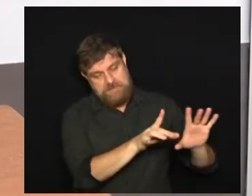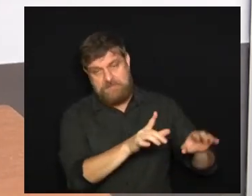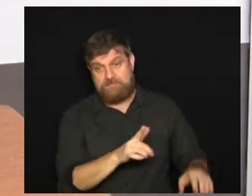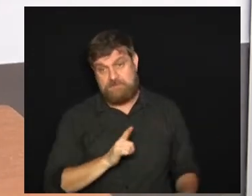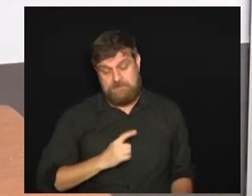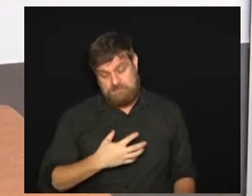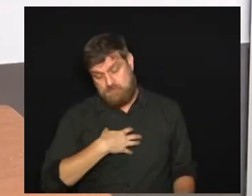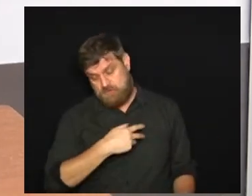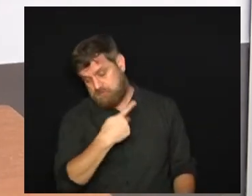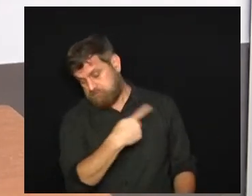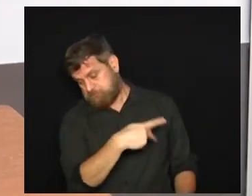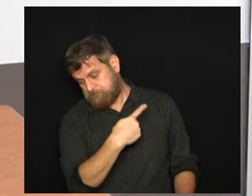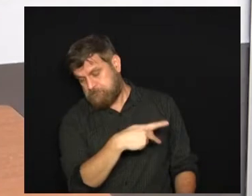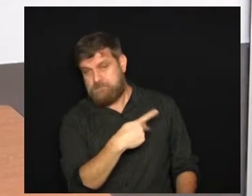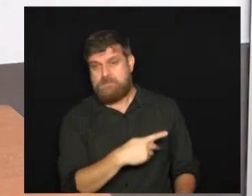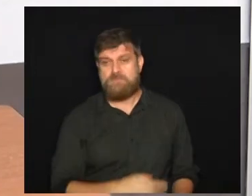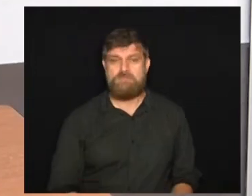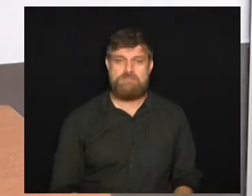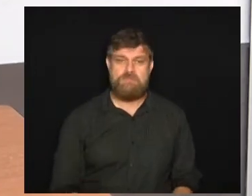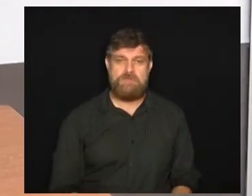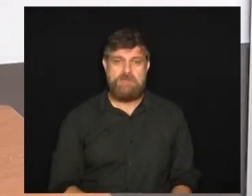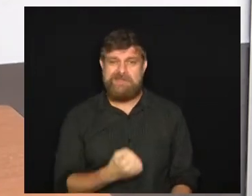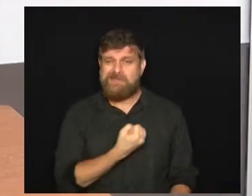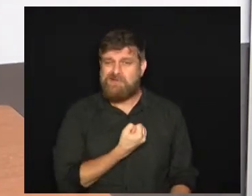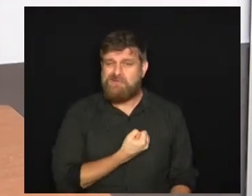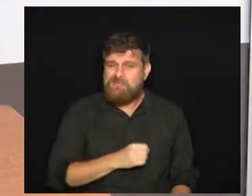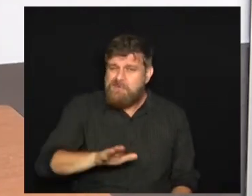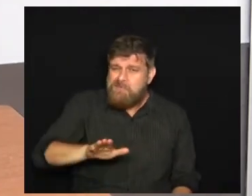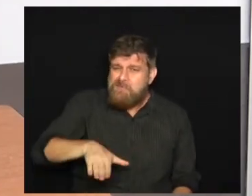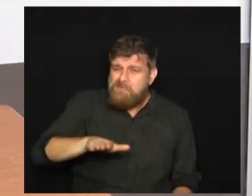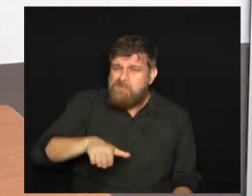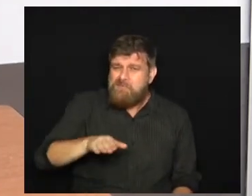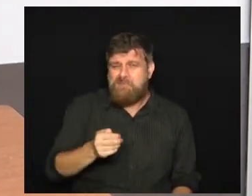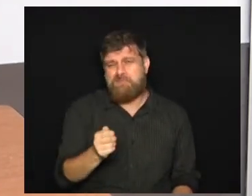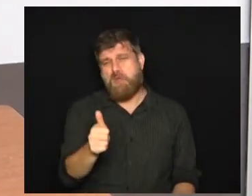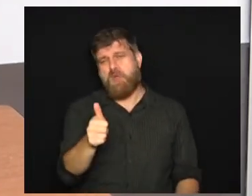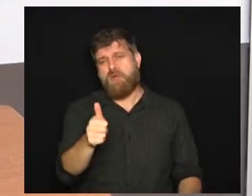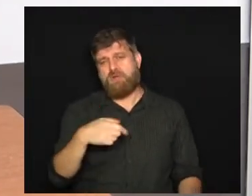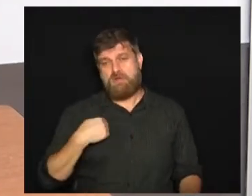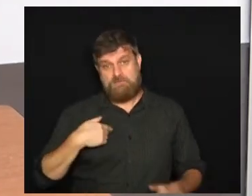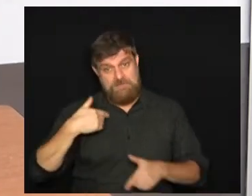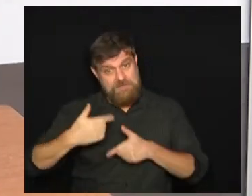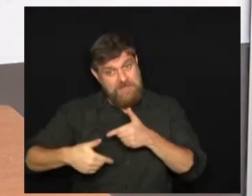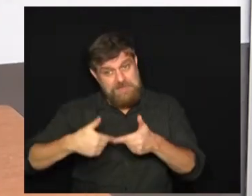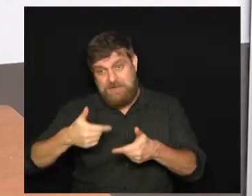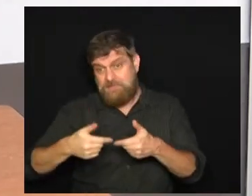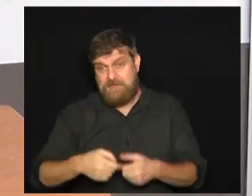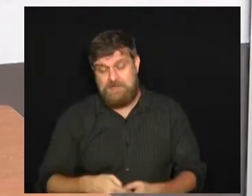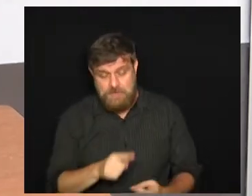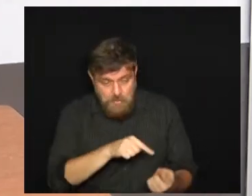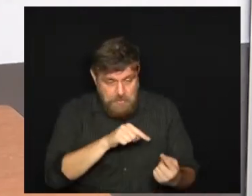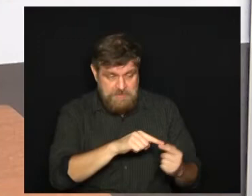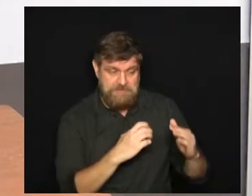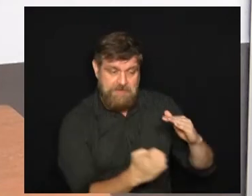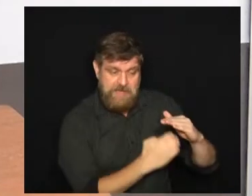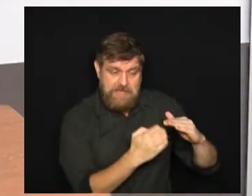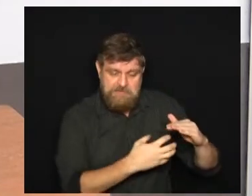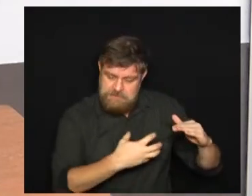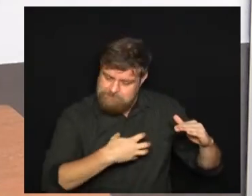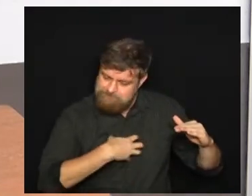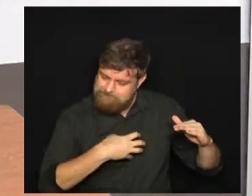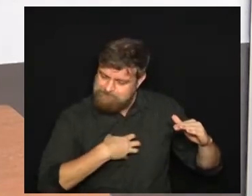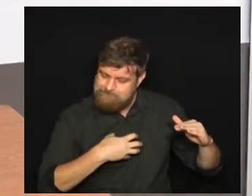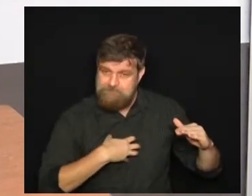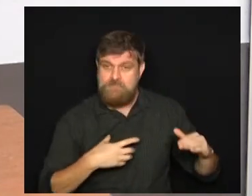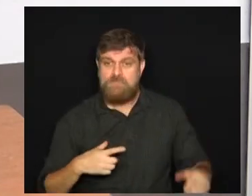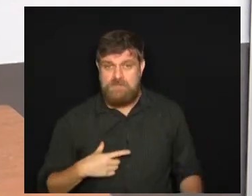espontânea. Então é um número baixo, a gente sabe disso, e a gente vem trabalhando na sensibilização. Embora a gente tenha bastante vaga aberta,